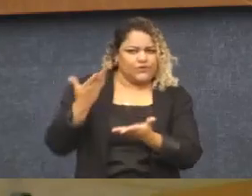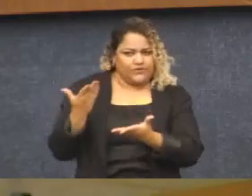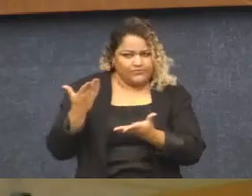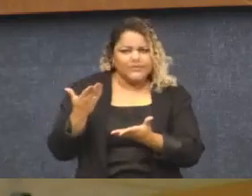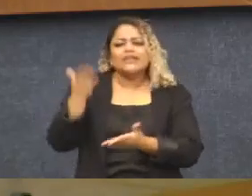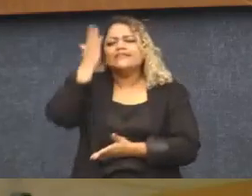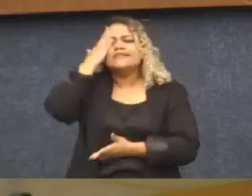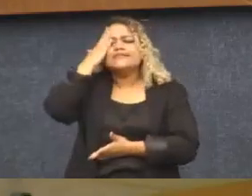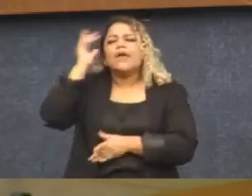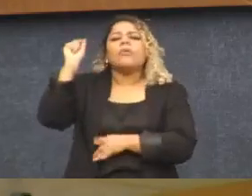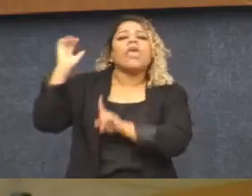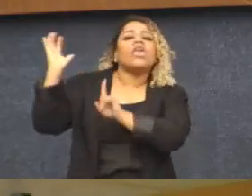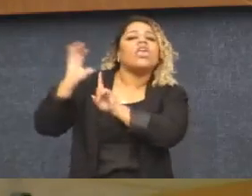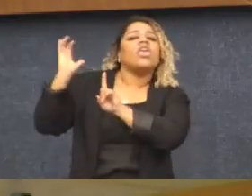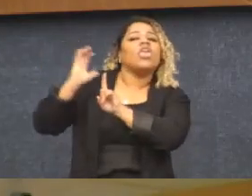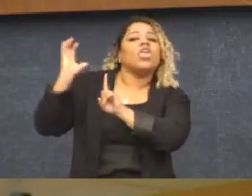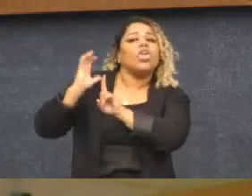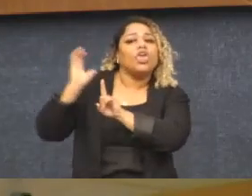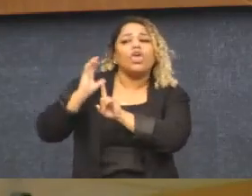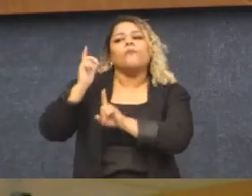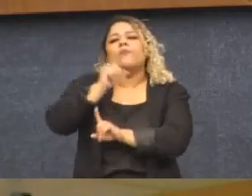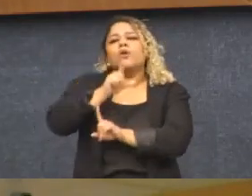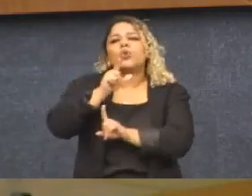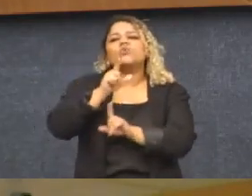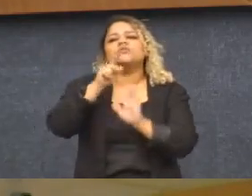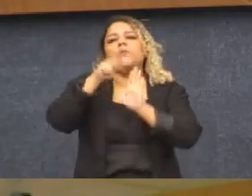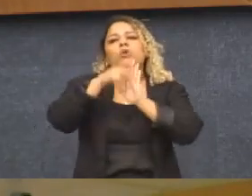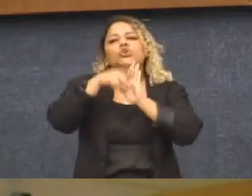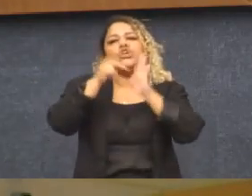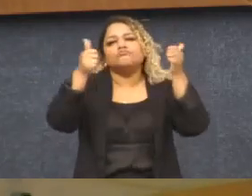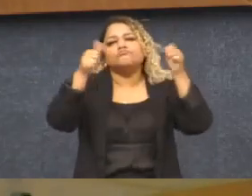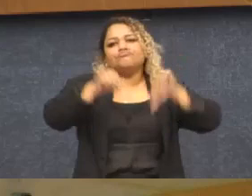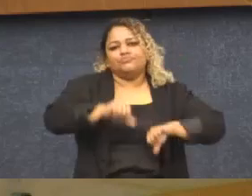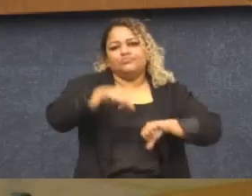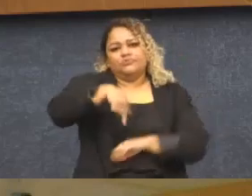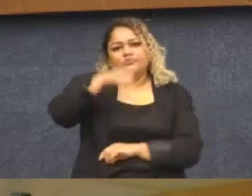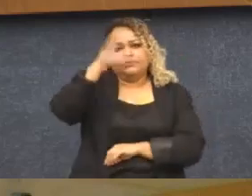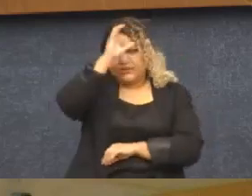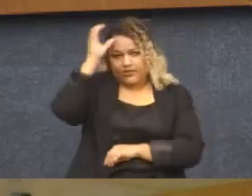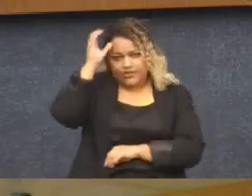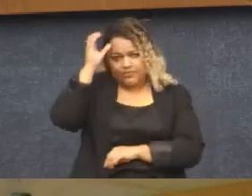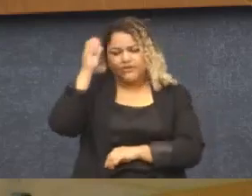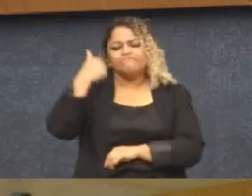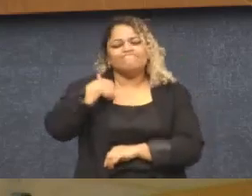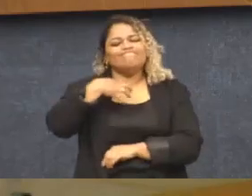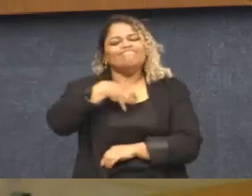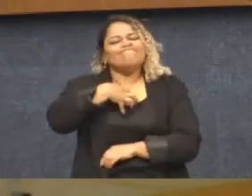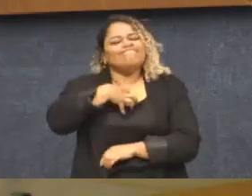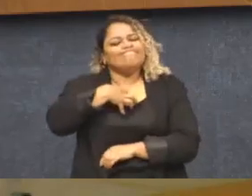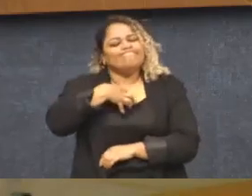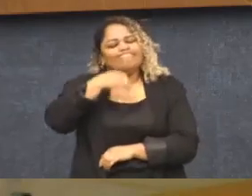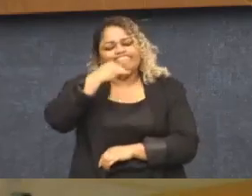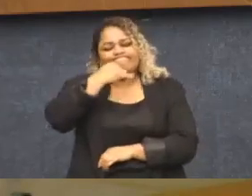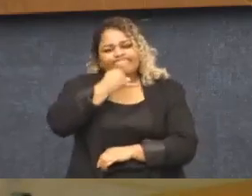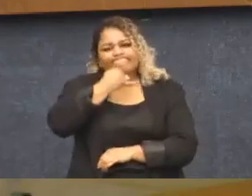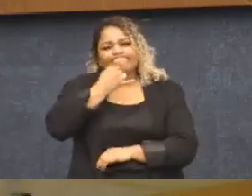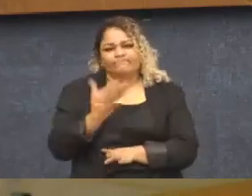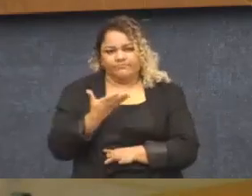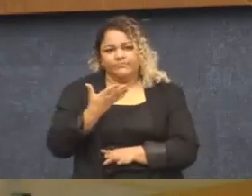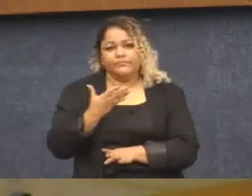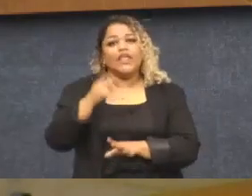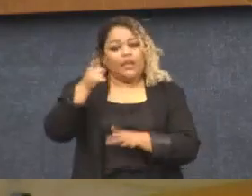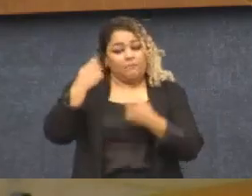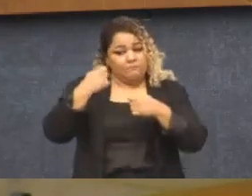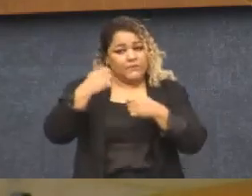quem agiu para derrotar esse projeto aqui na Câmara. Eu lamentei muito, e é bom deixar isso claro aqui. Aí, no